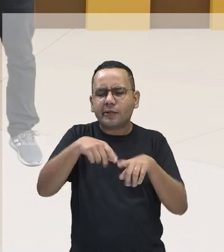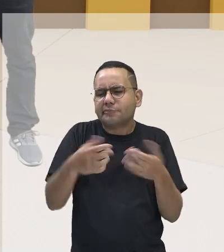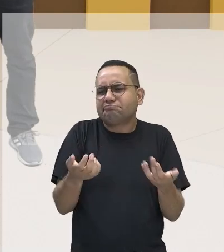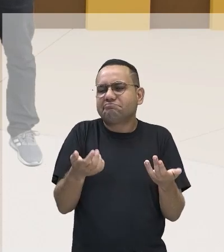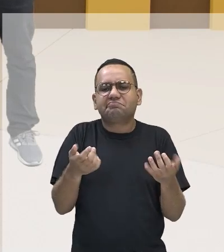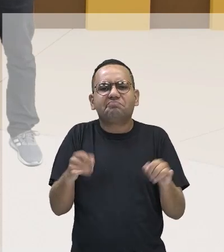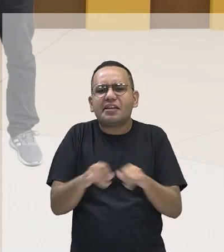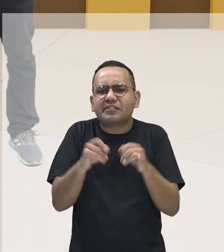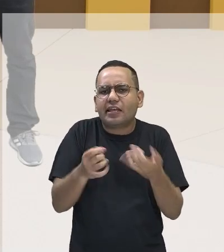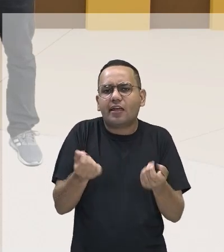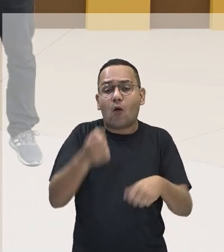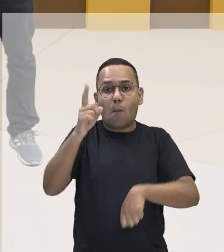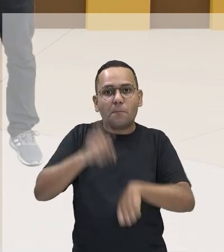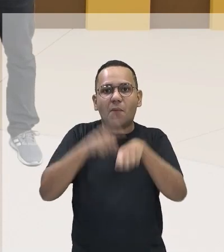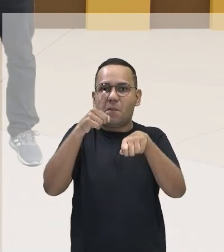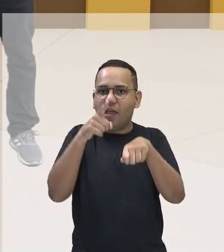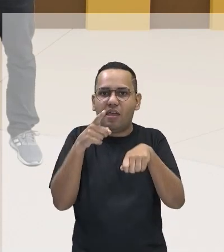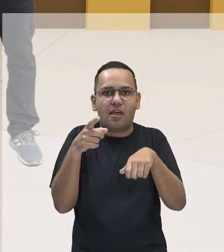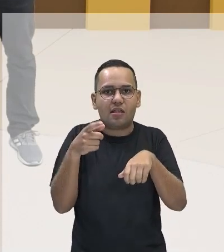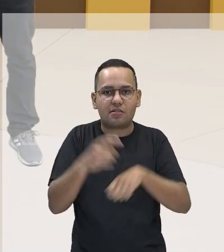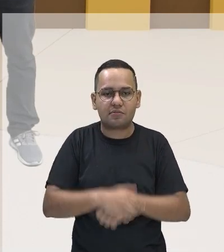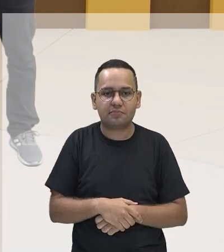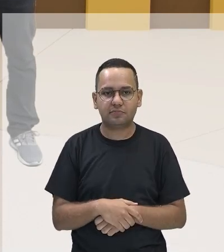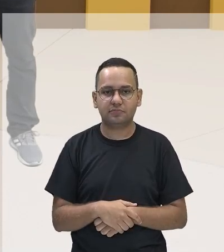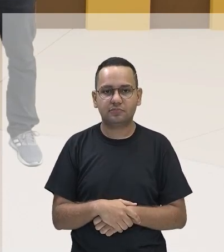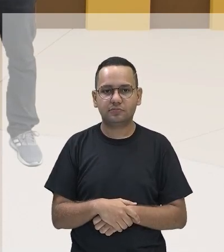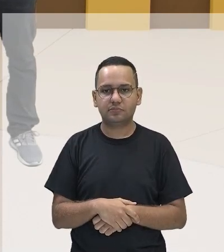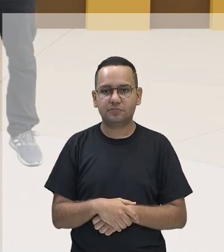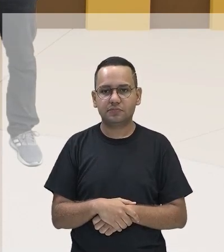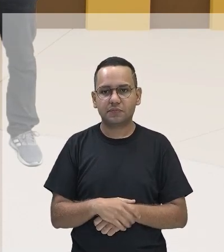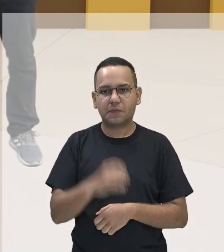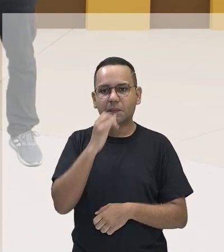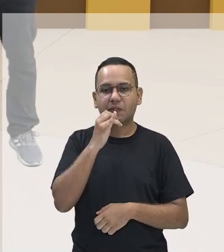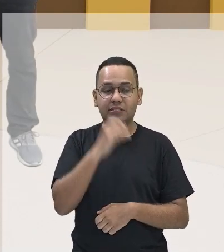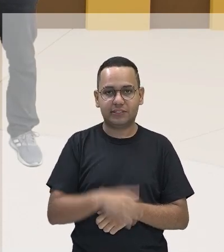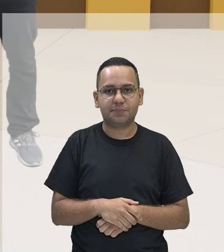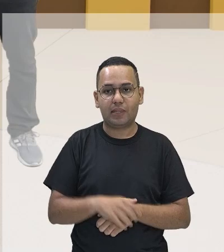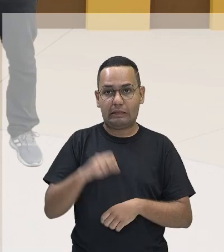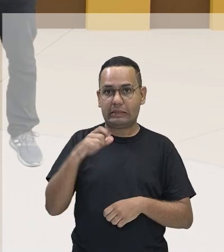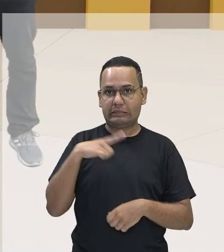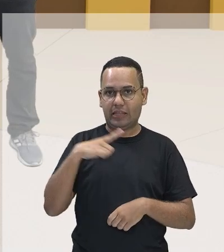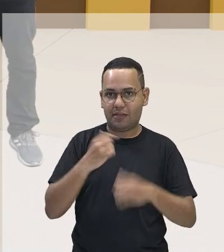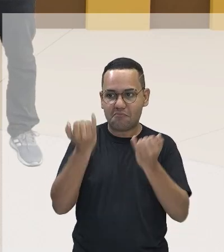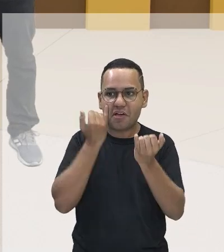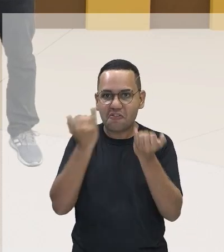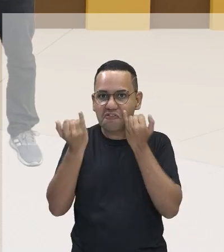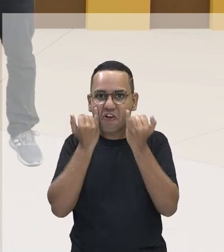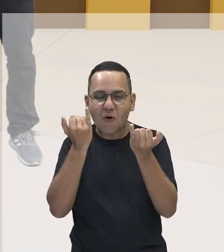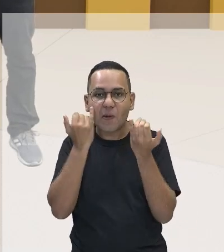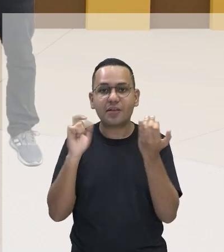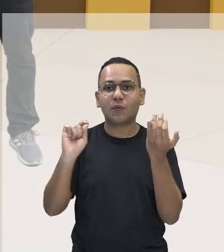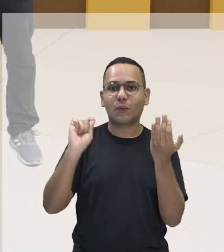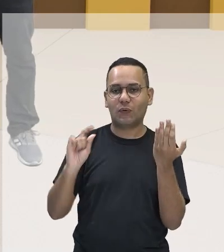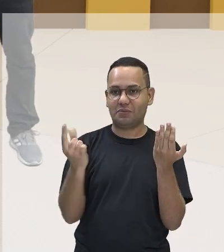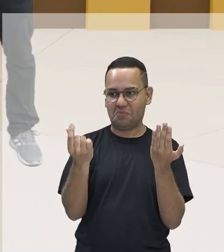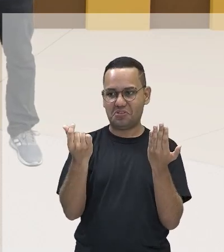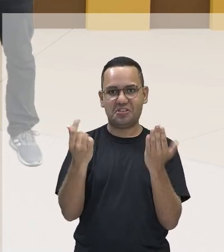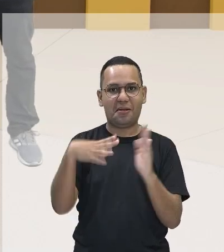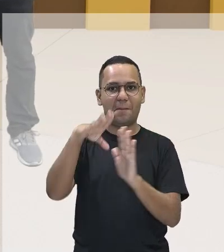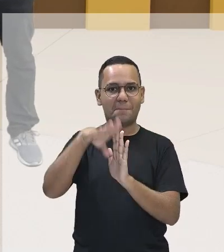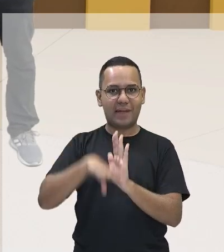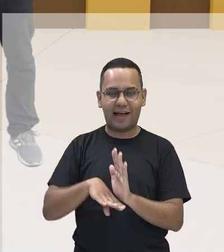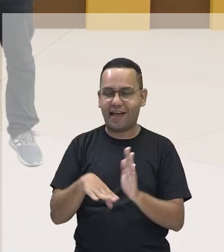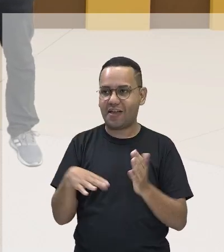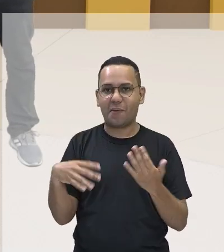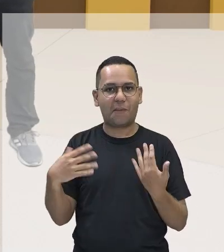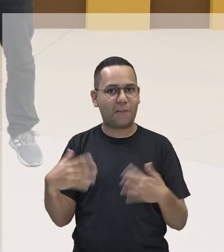alguma coisinha, e aí às vezes aparece aquelas grandes promoções, e aí, né, é a chance que a gente